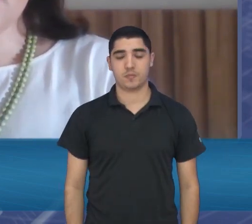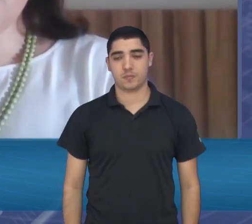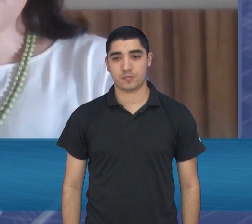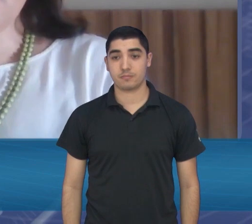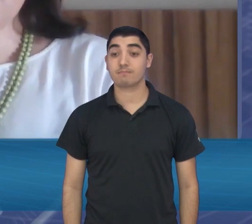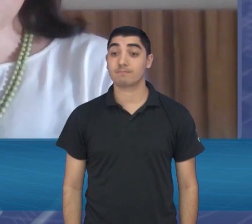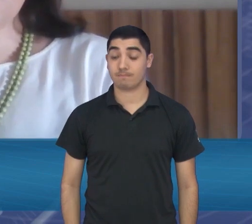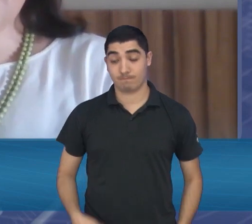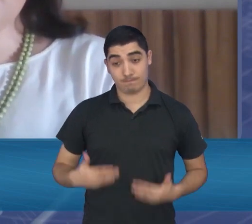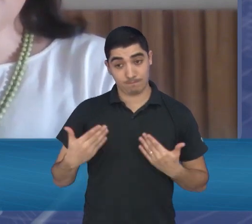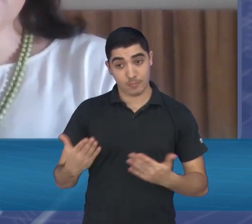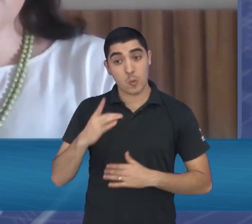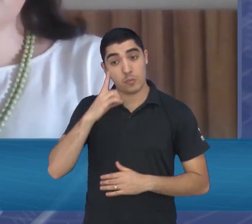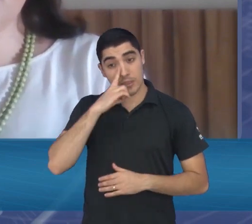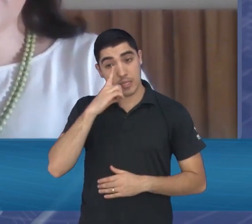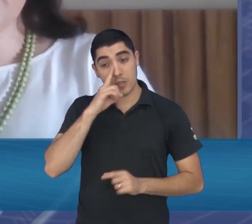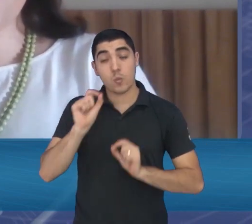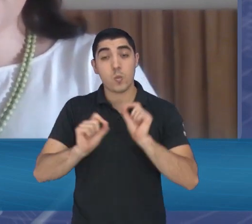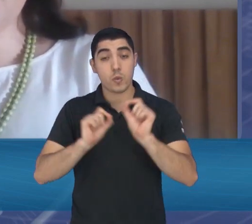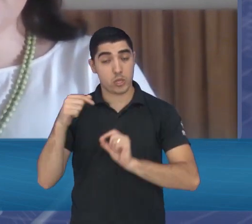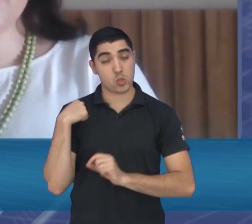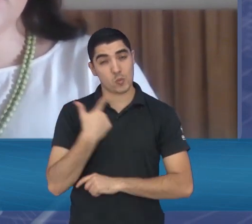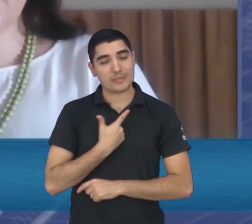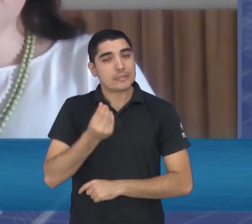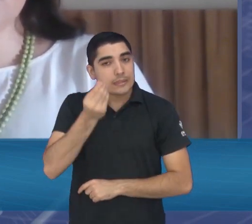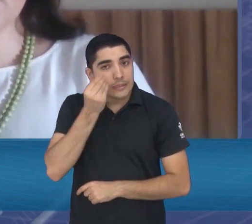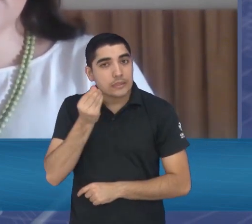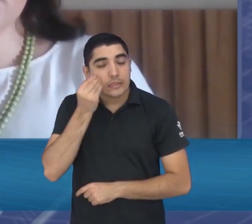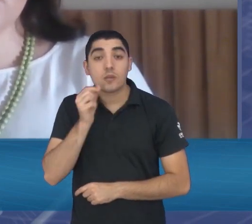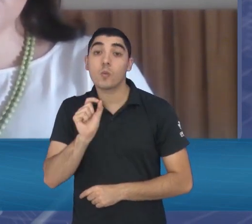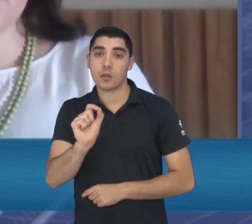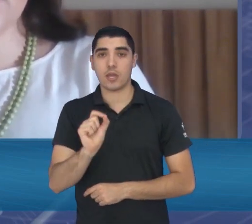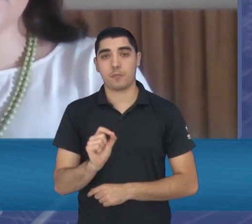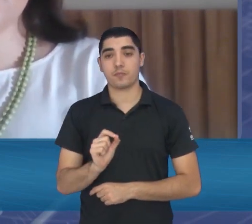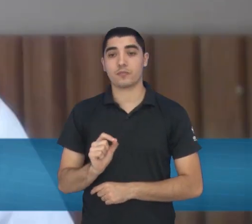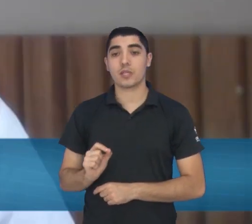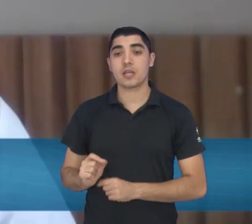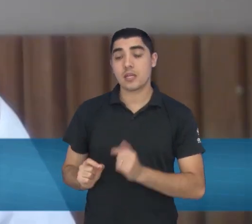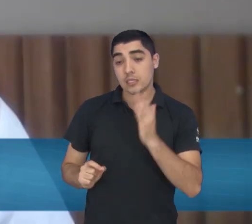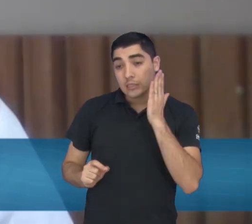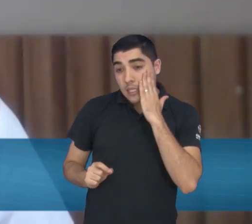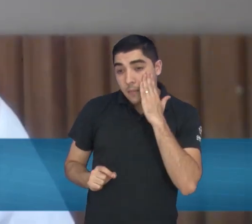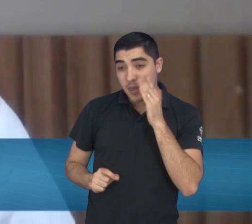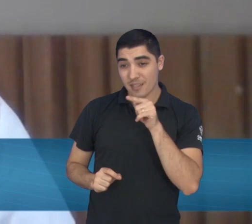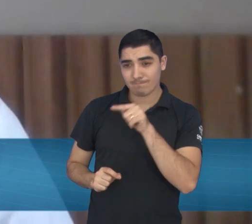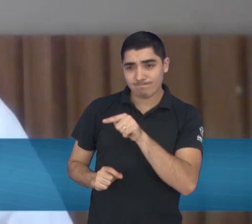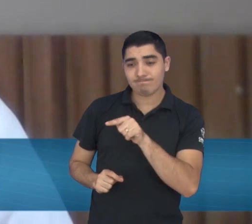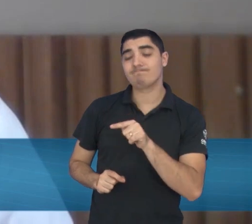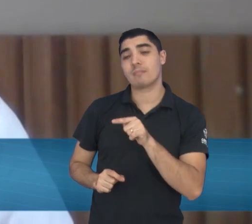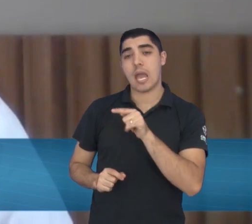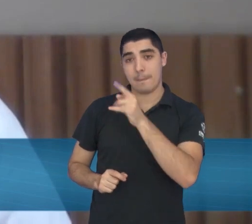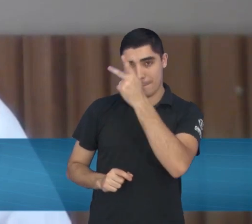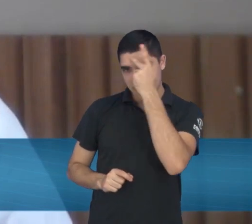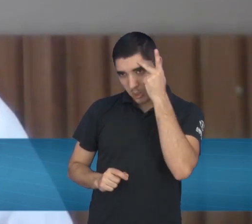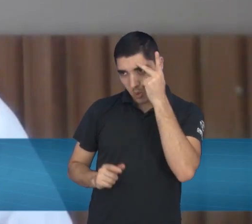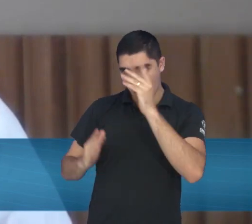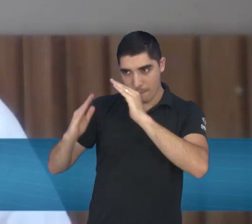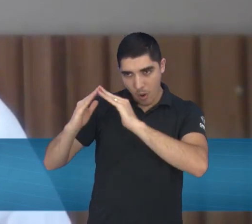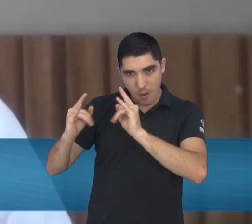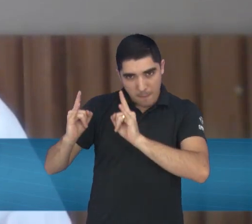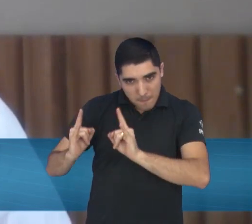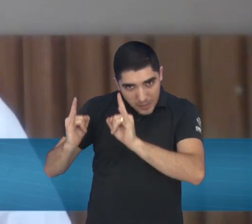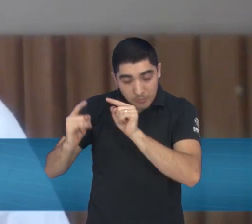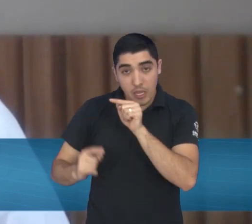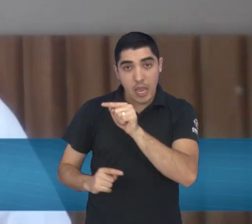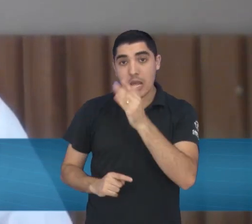Ô Dani, o que a gente tenta fazer normalmente é evidenciar os cases de sucesso, né? Para que os moradores consigam ver que, dentre